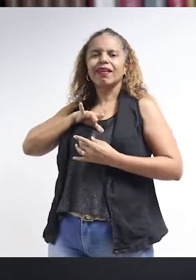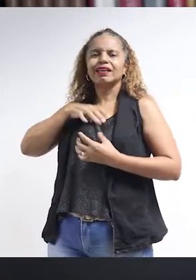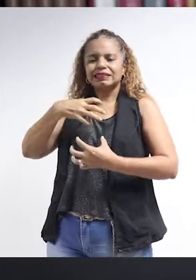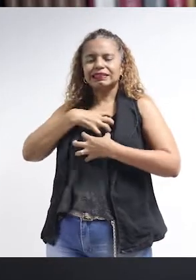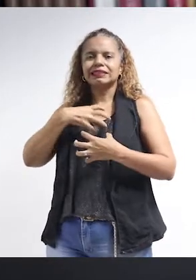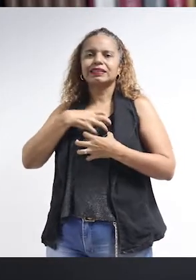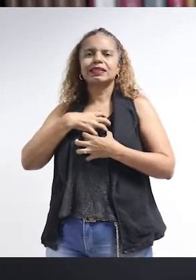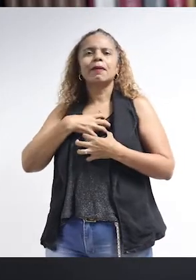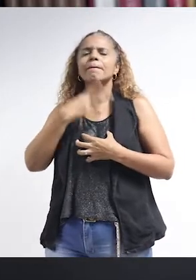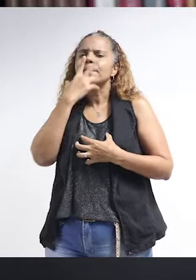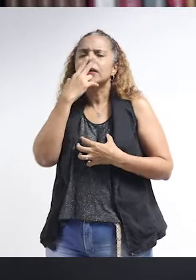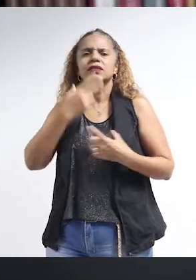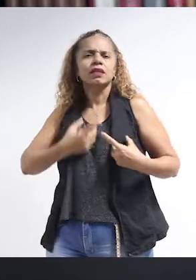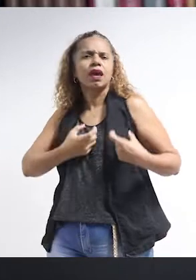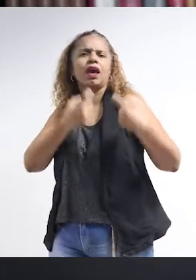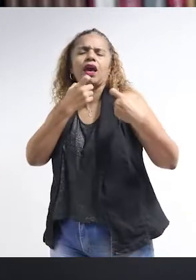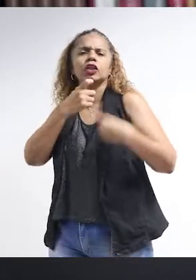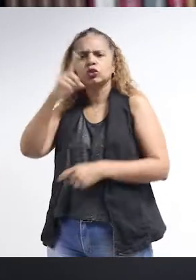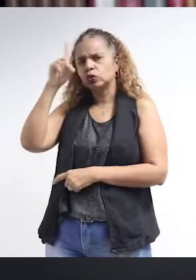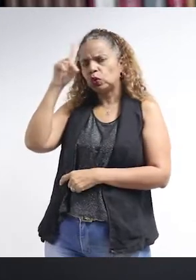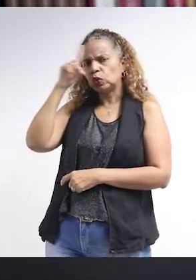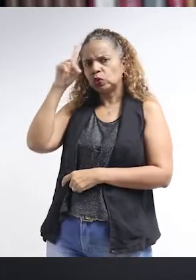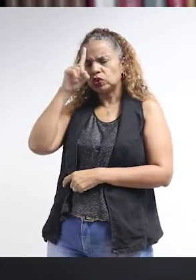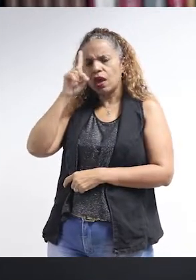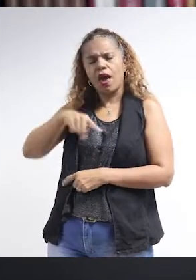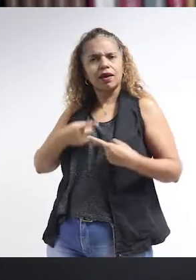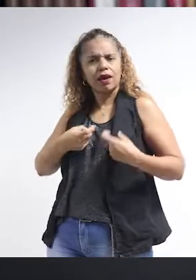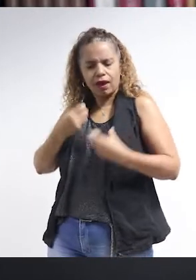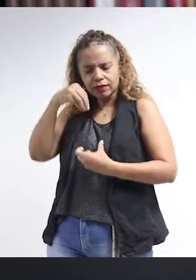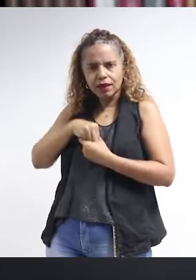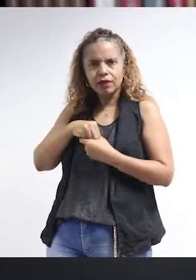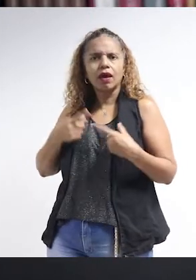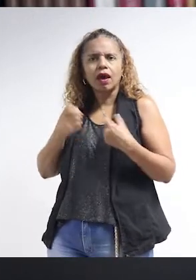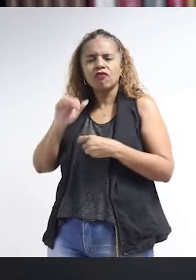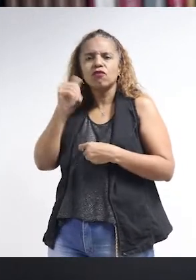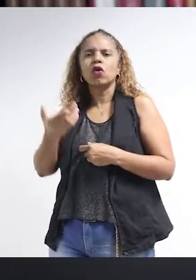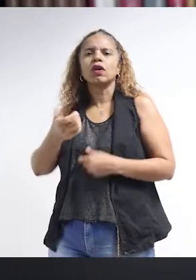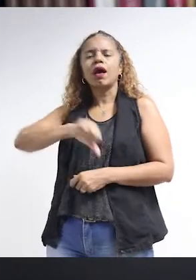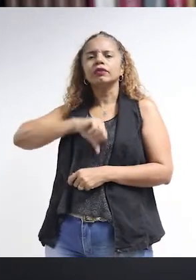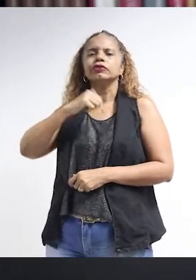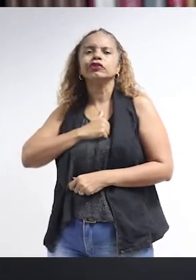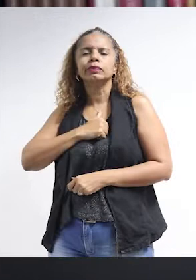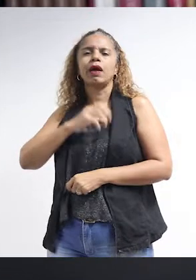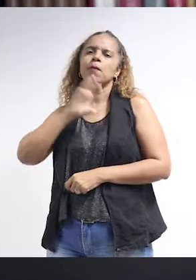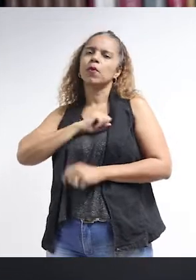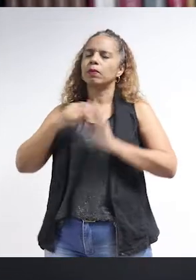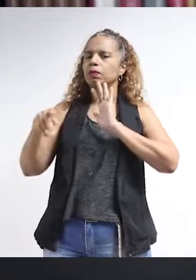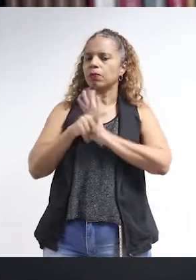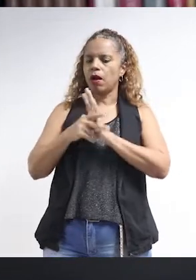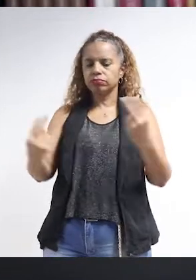todo dia, uma guerra interna e externa, por autoestima, por amor próprio,